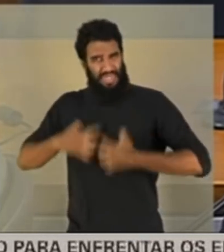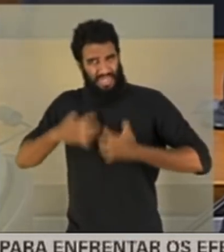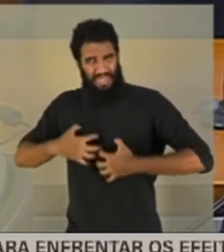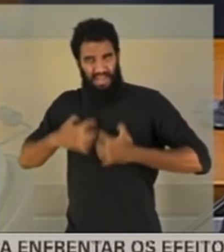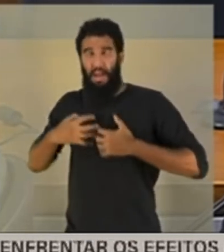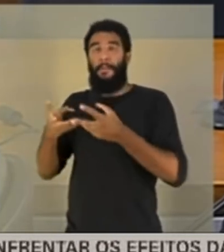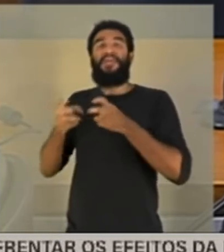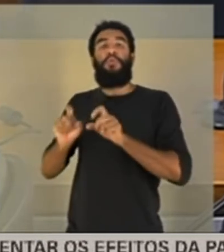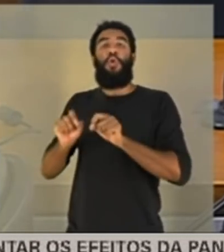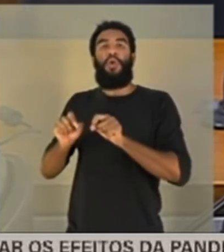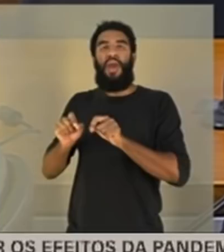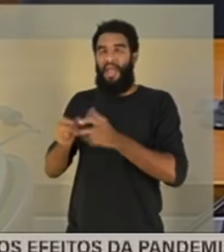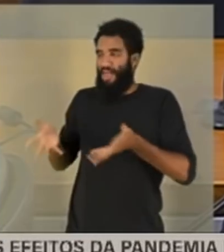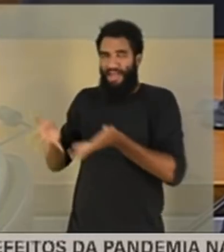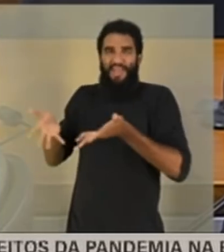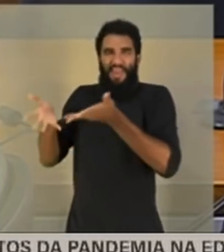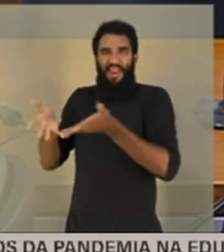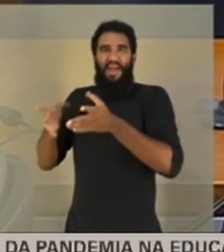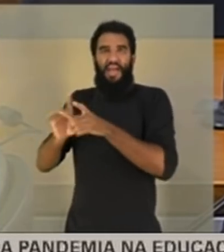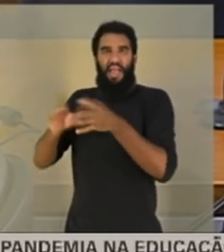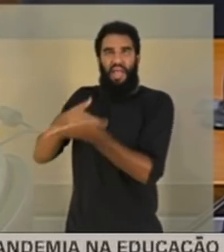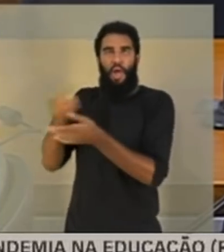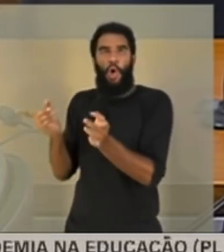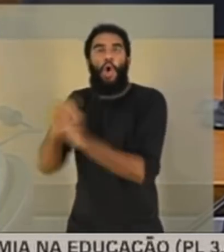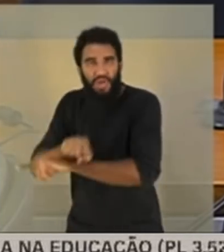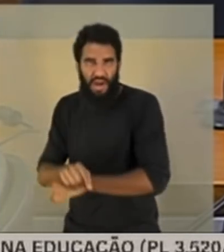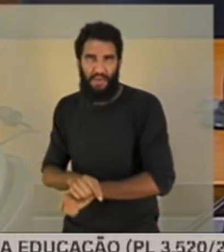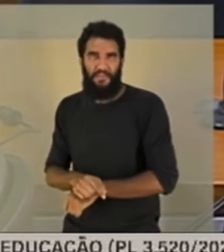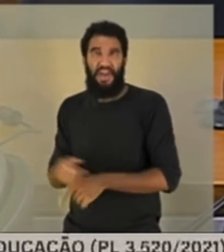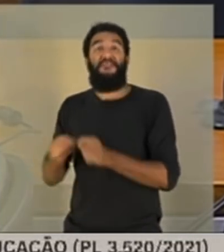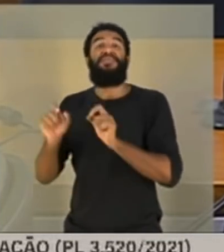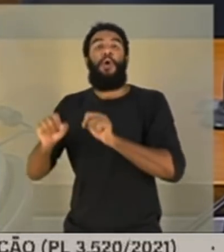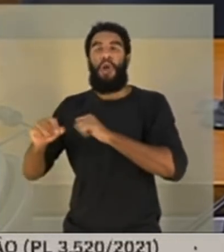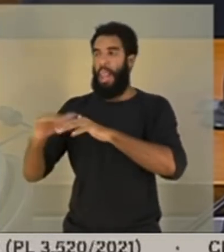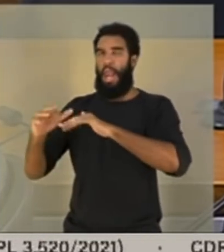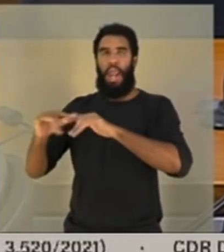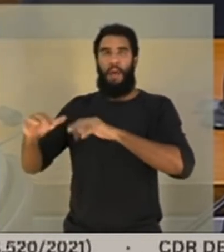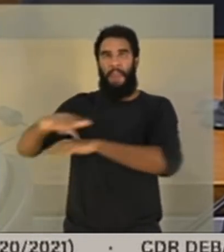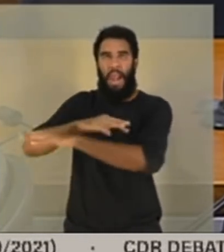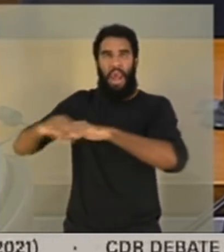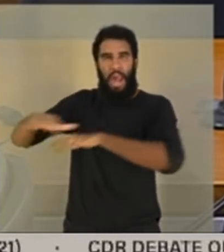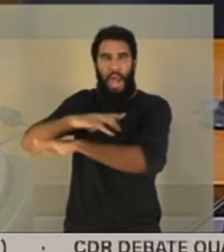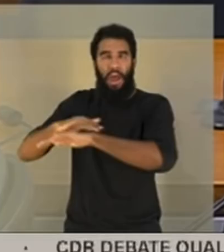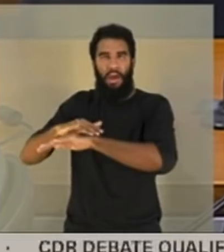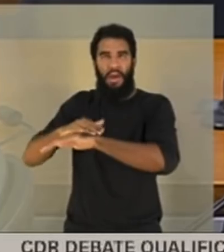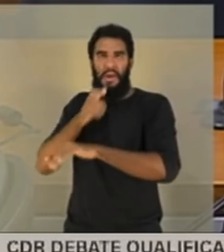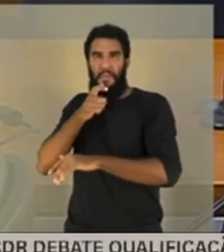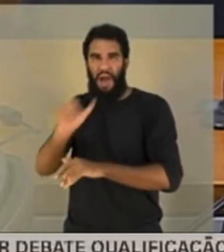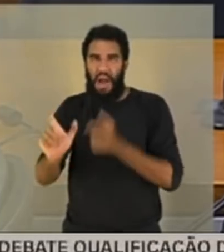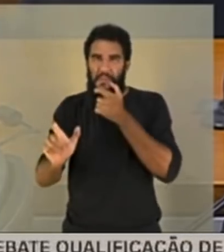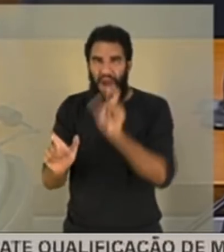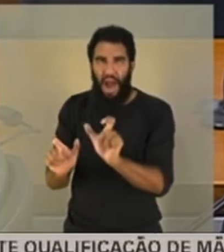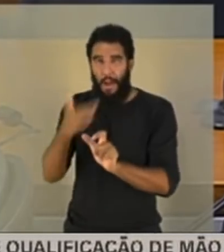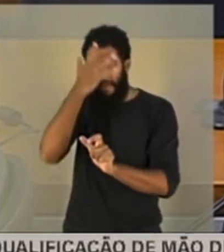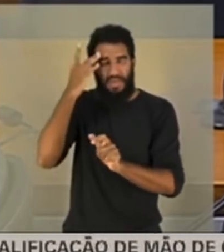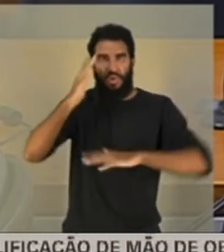apoiar manifestações públicas antidemocráticas que fomentaram aglomeração. xingar jornalista, chamar o